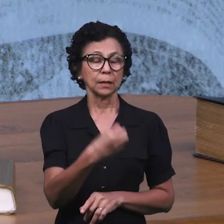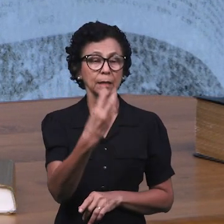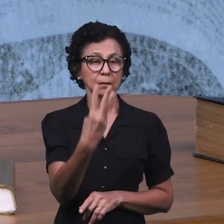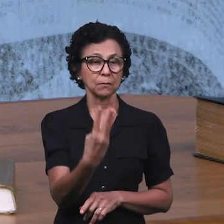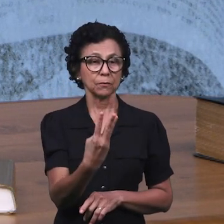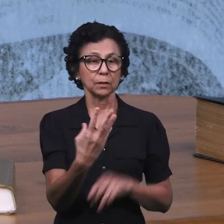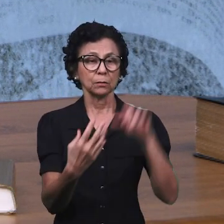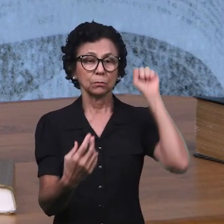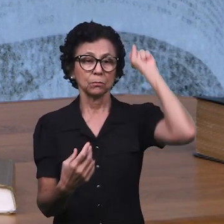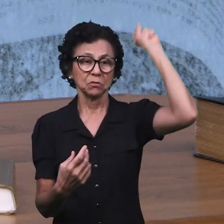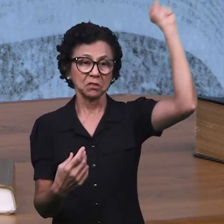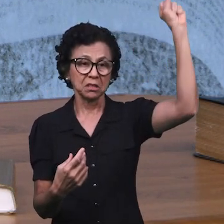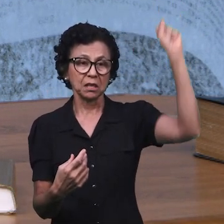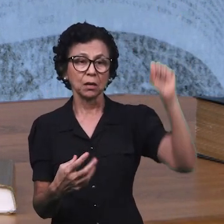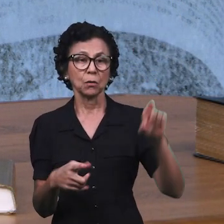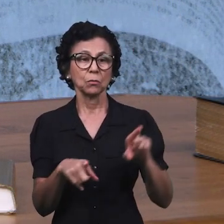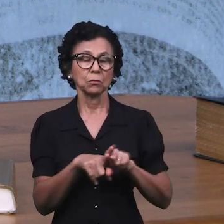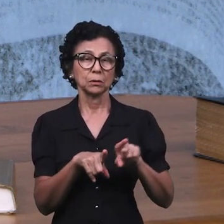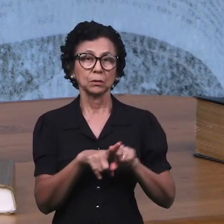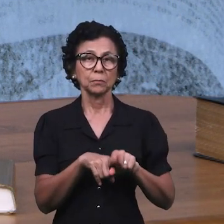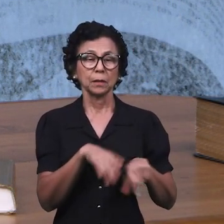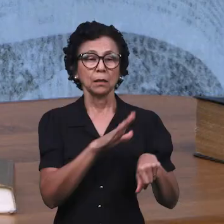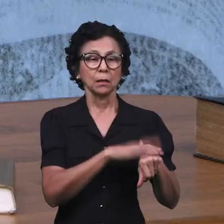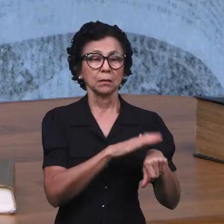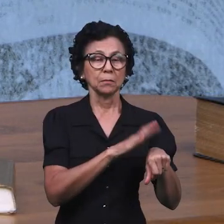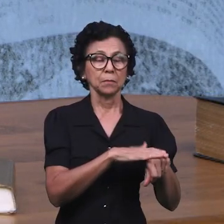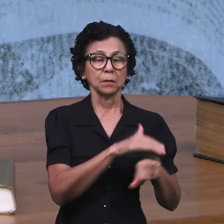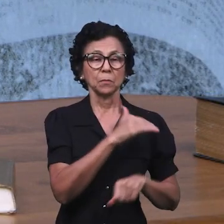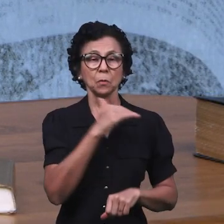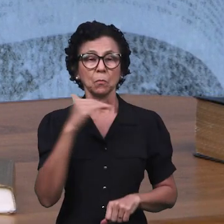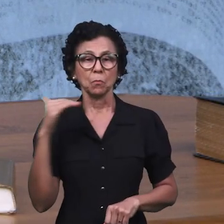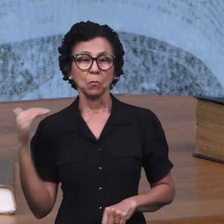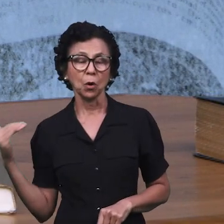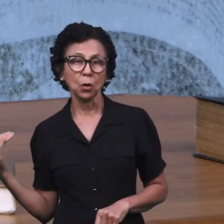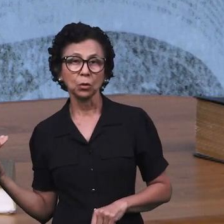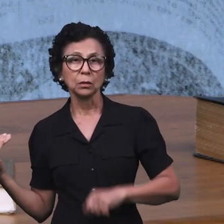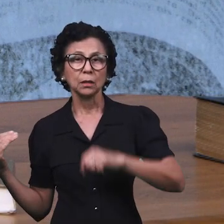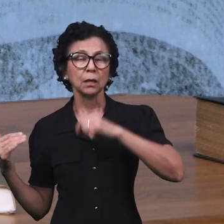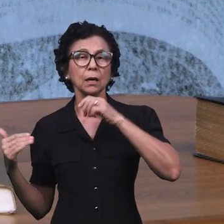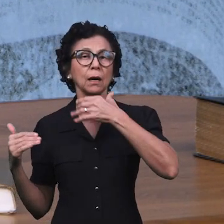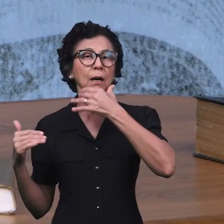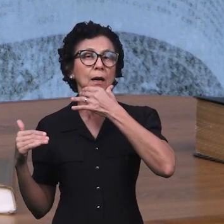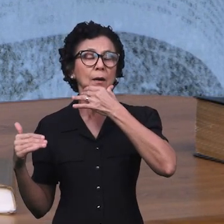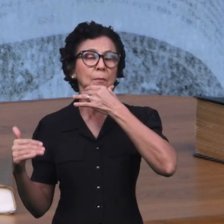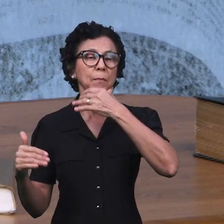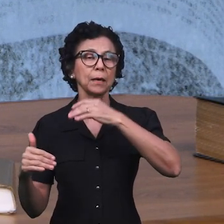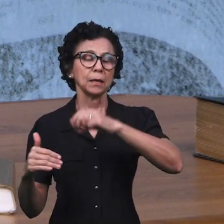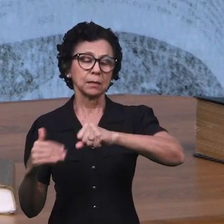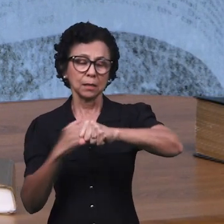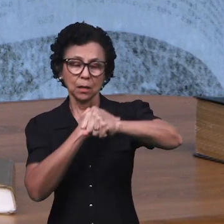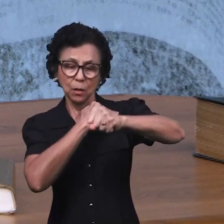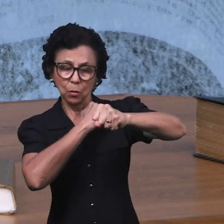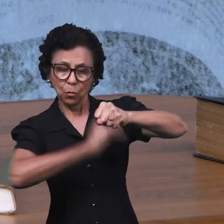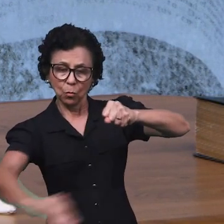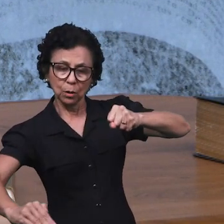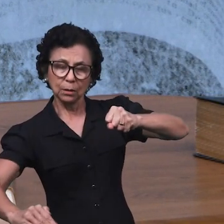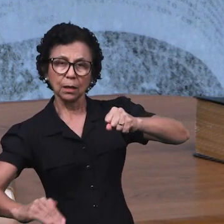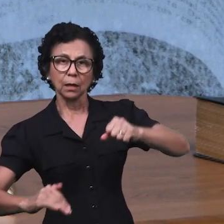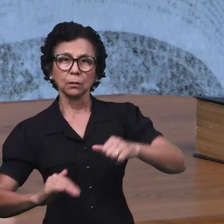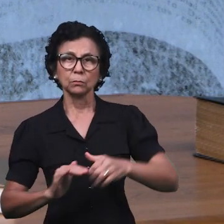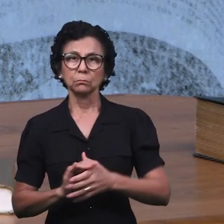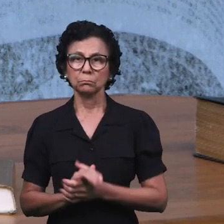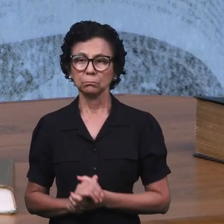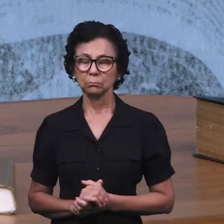na montanha de Gilboa. E cortaram-lhe a cabeça e o despojaram das suas